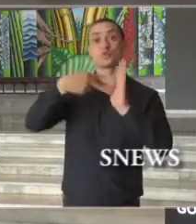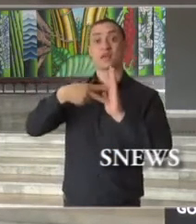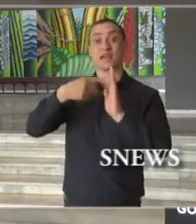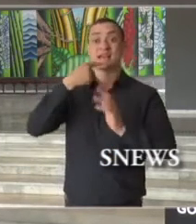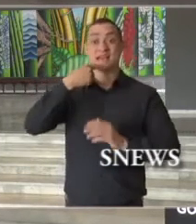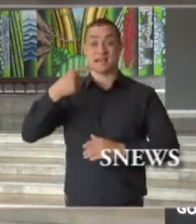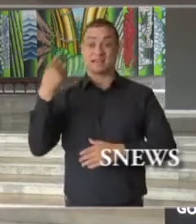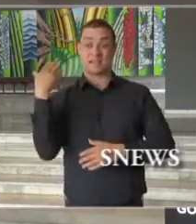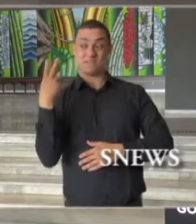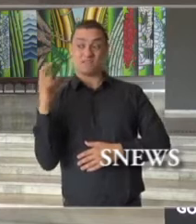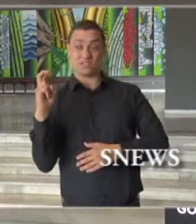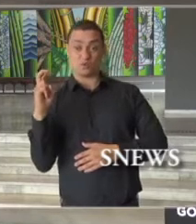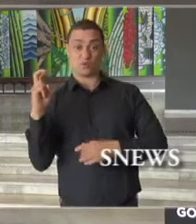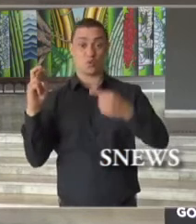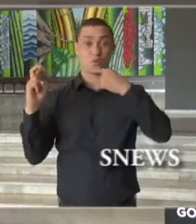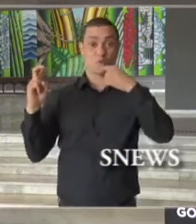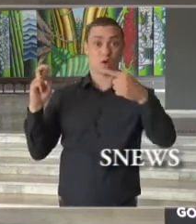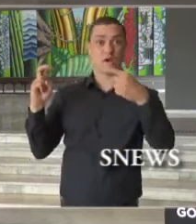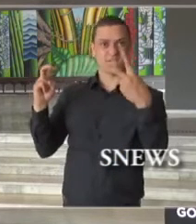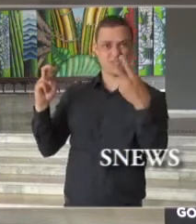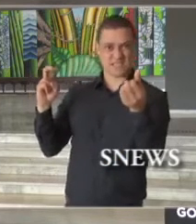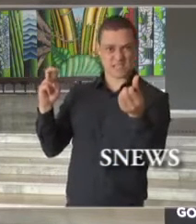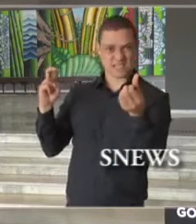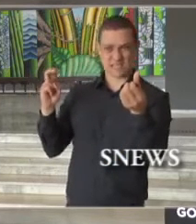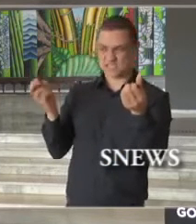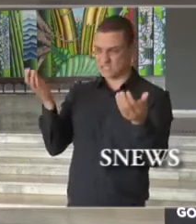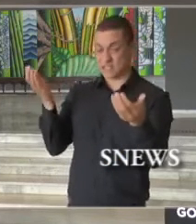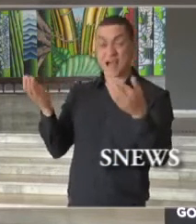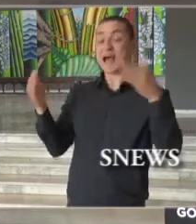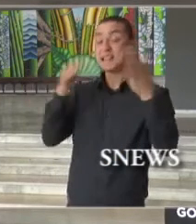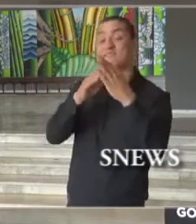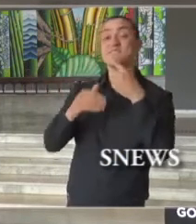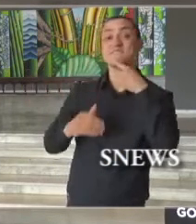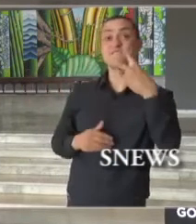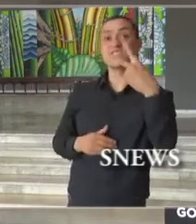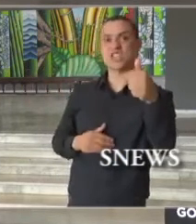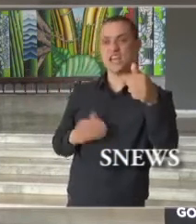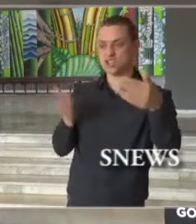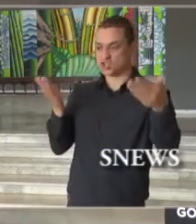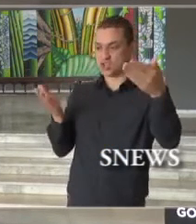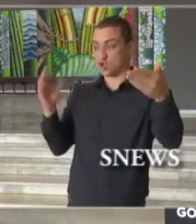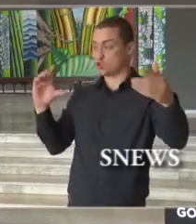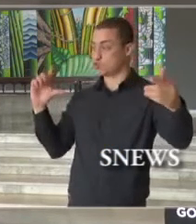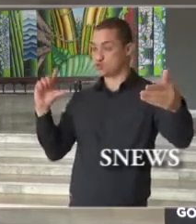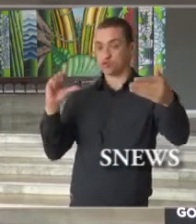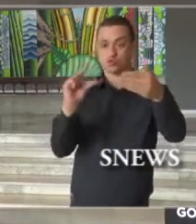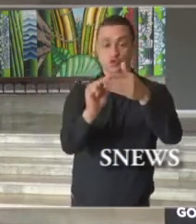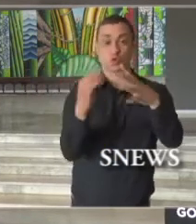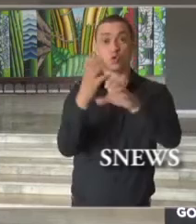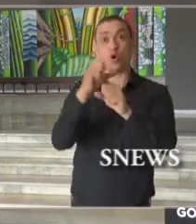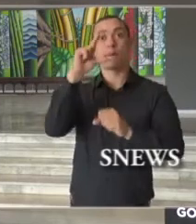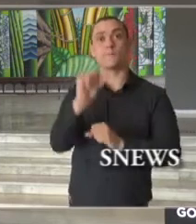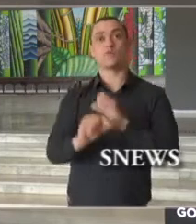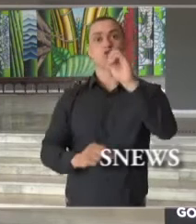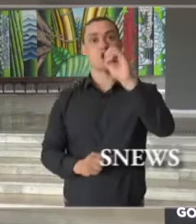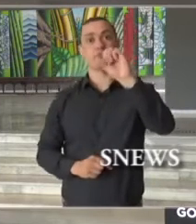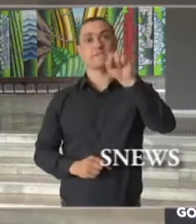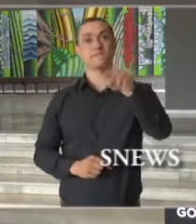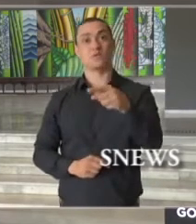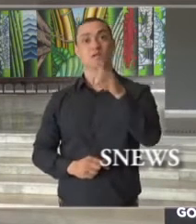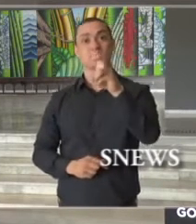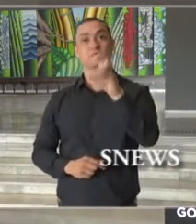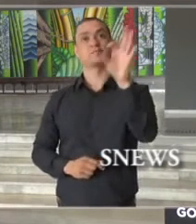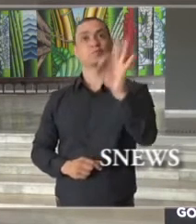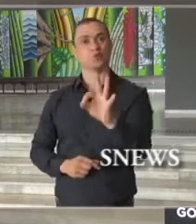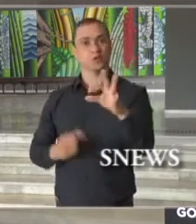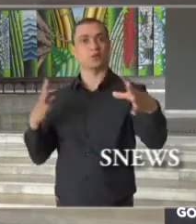comparam da semana 25 chegando até o fim da semana 27 uma queda de nove e meio por cento no número de óbitos